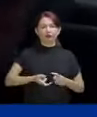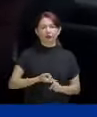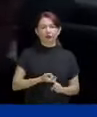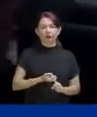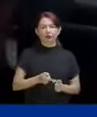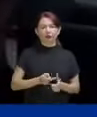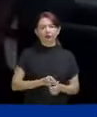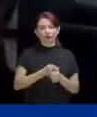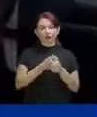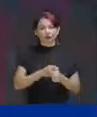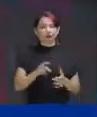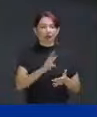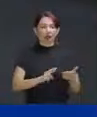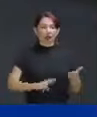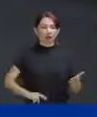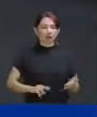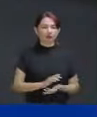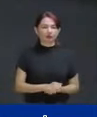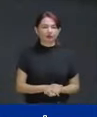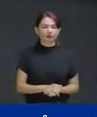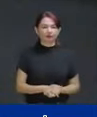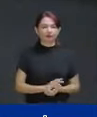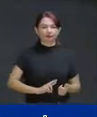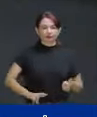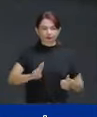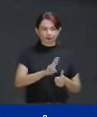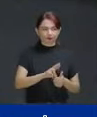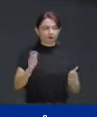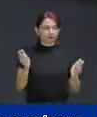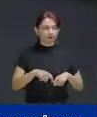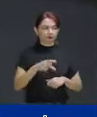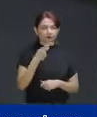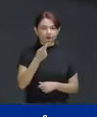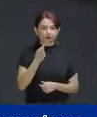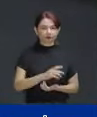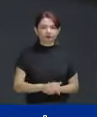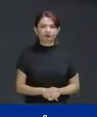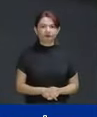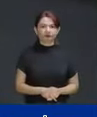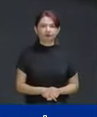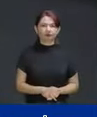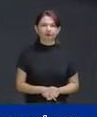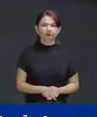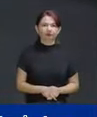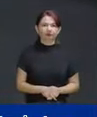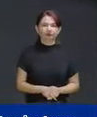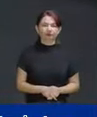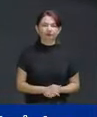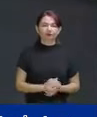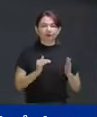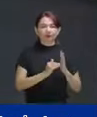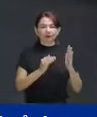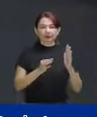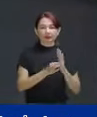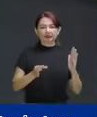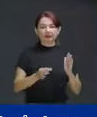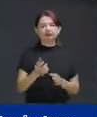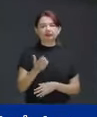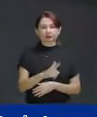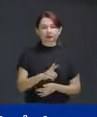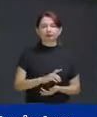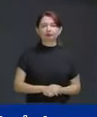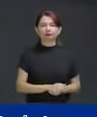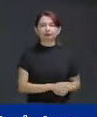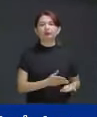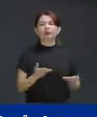o relatório, presidente. Relatório, doutora Sara Cavalcante, com a palavra. Reitero os termos do parecer, excelência.